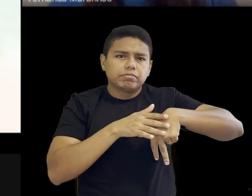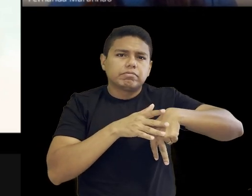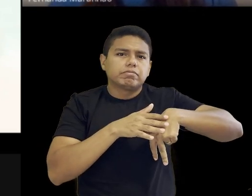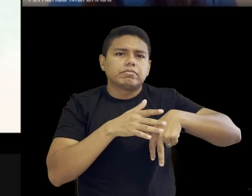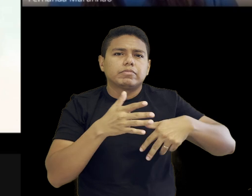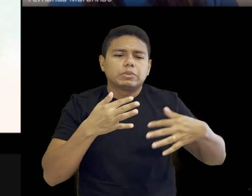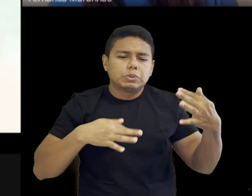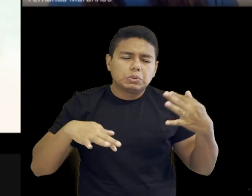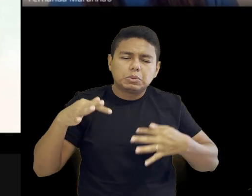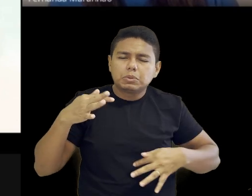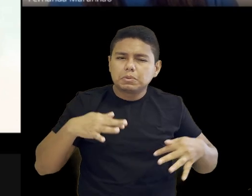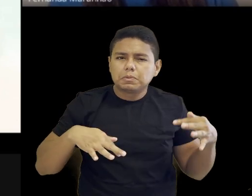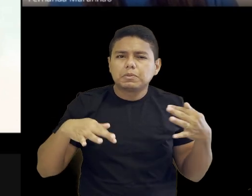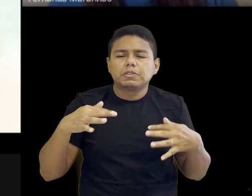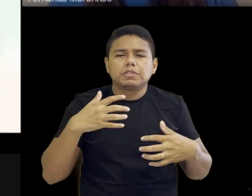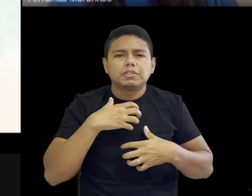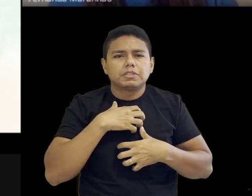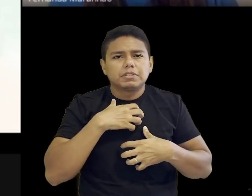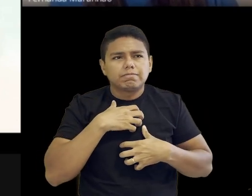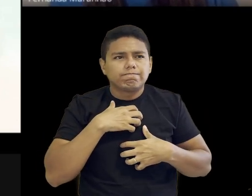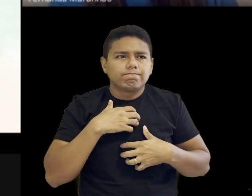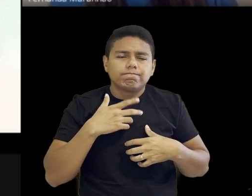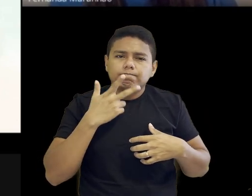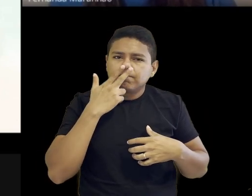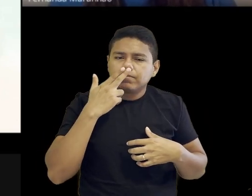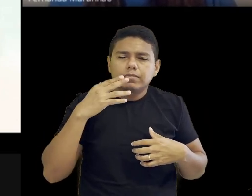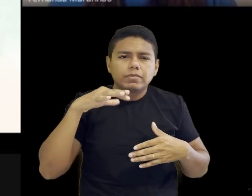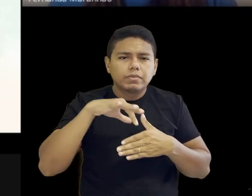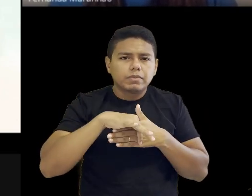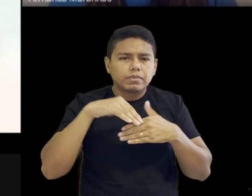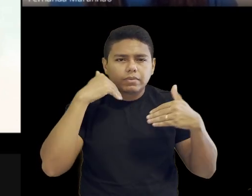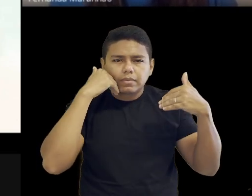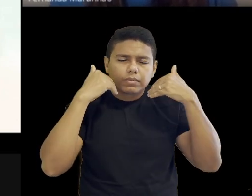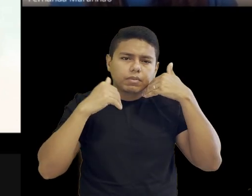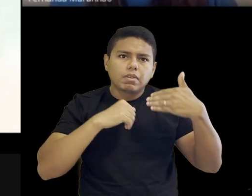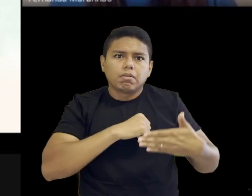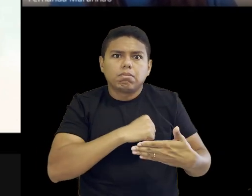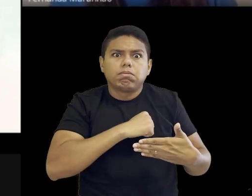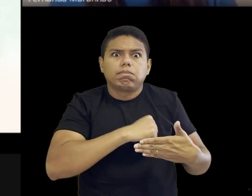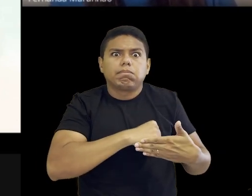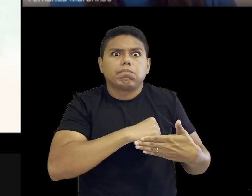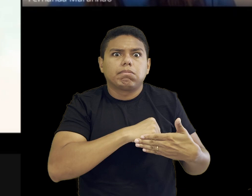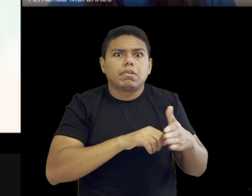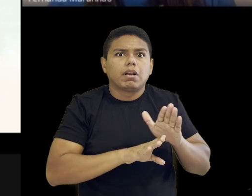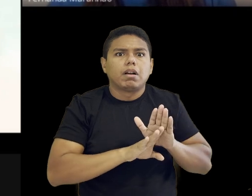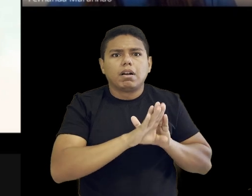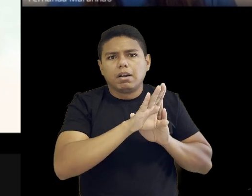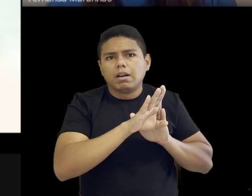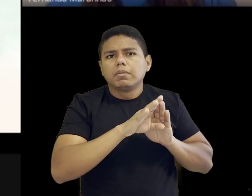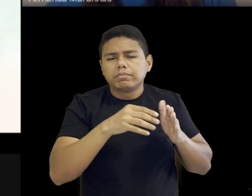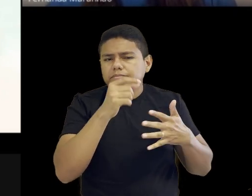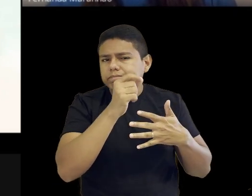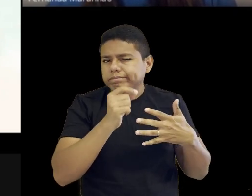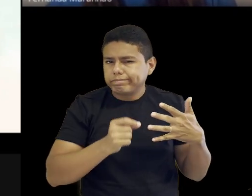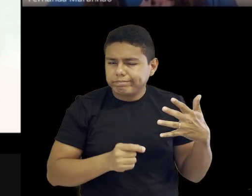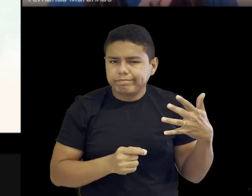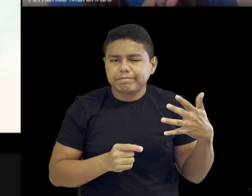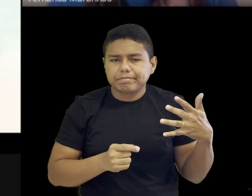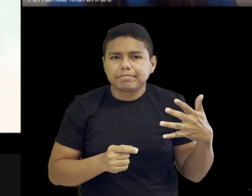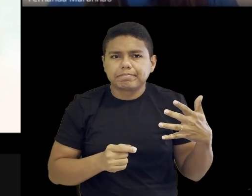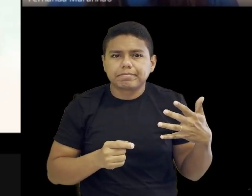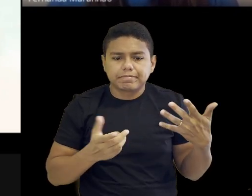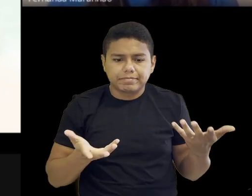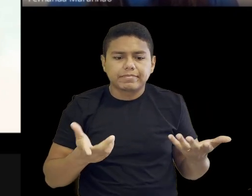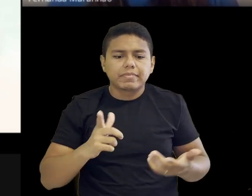a paciente cursando com dor, tipo cólica normalmente, com sinais sistêmicos do tipo febre, taquicardia e taquidispneia.